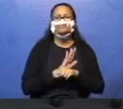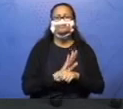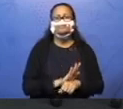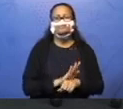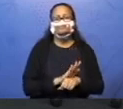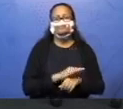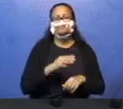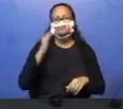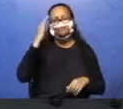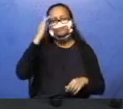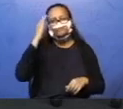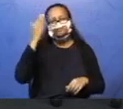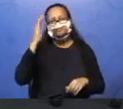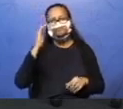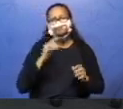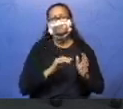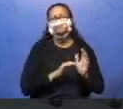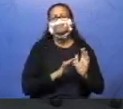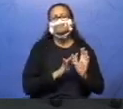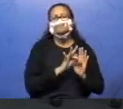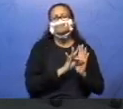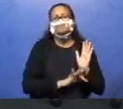o texto.